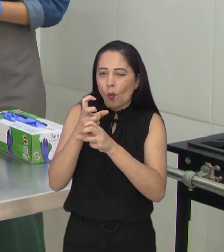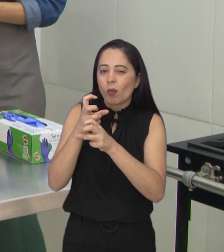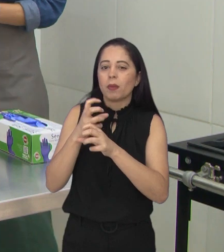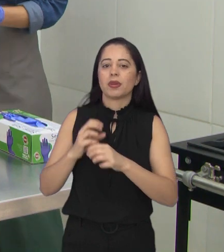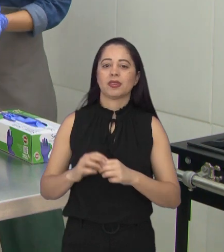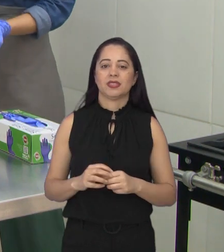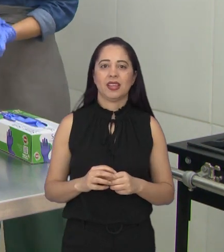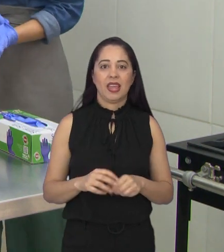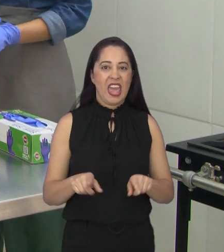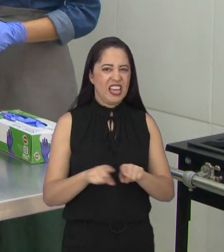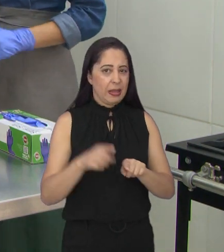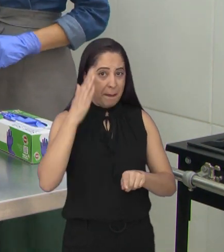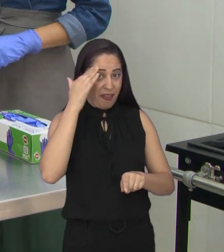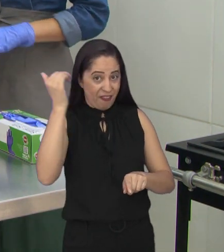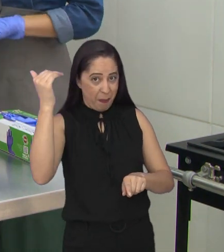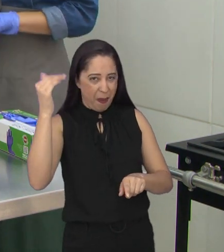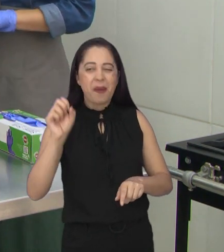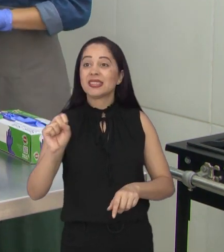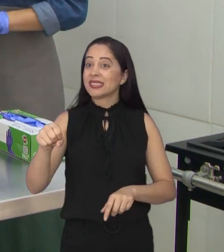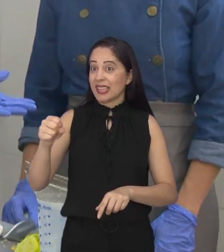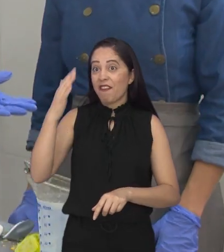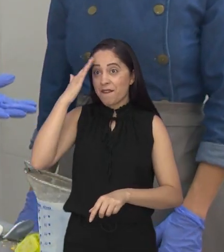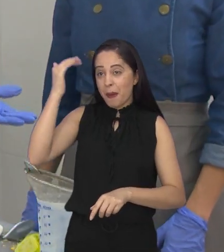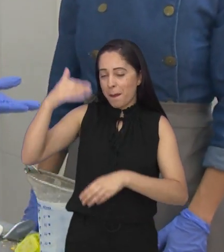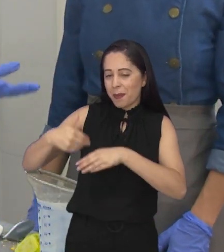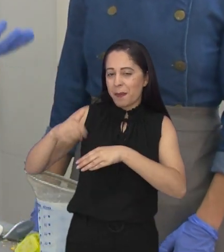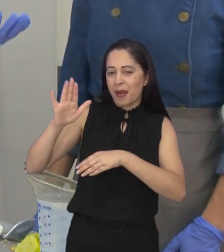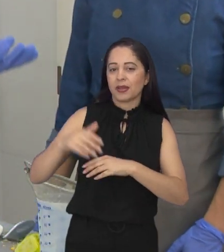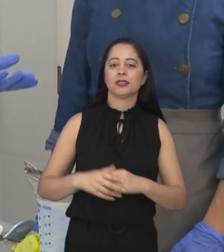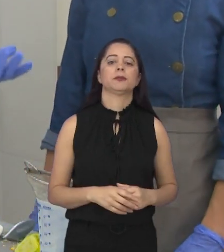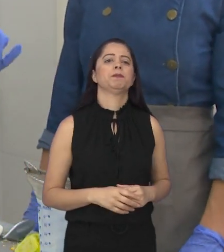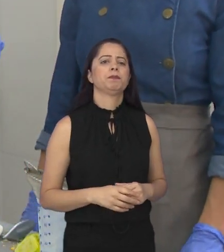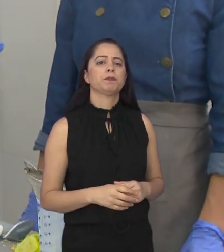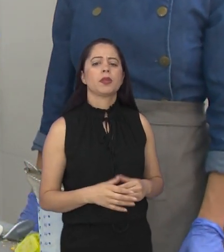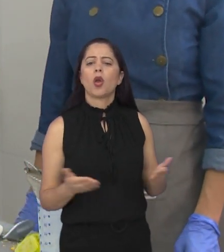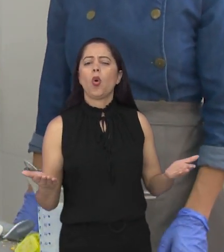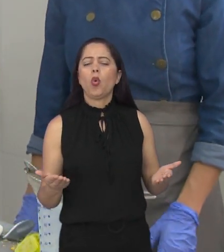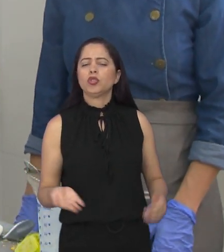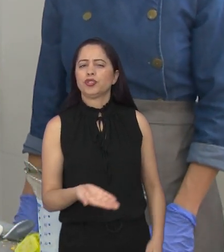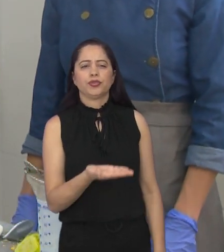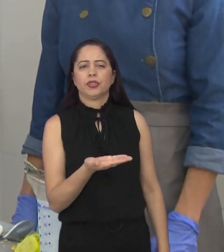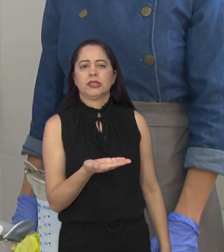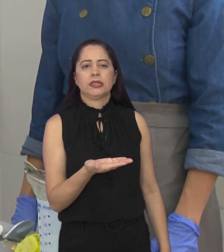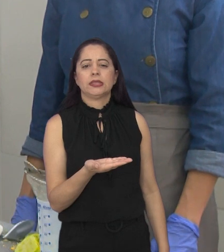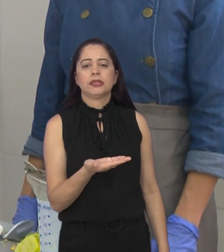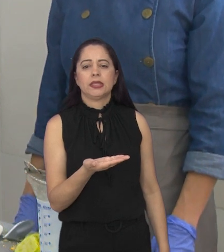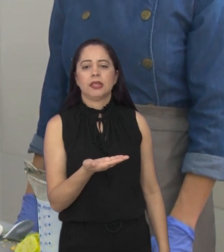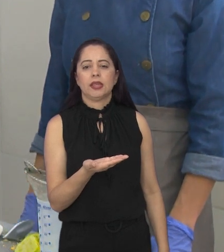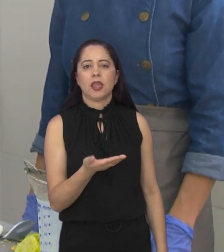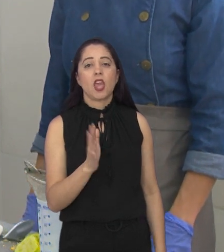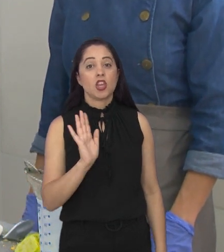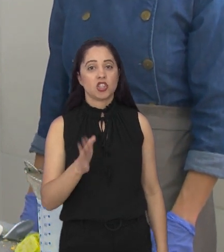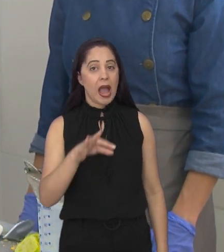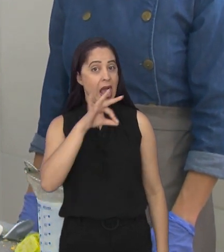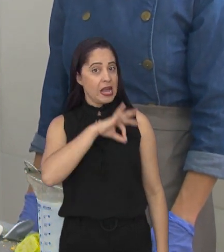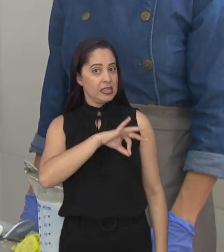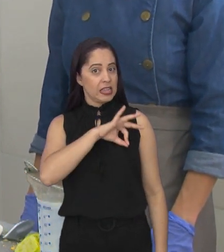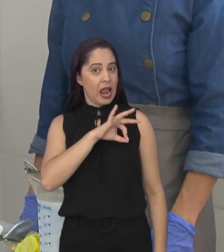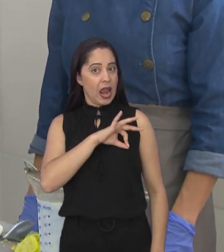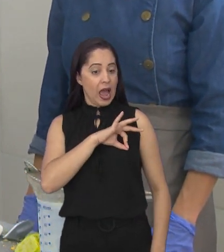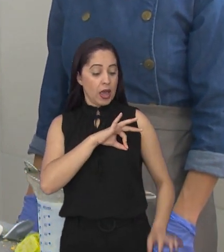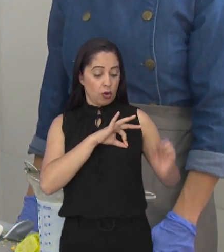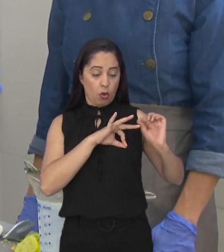ela. E a mais vendida também? A mais vendida. Hoje vocês podem dizer que vocês